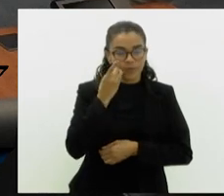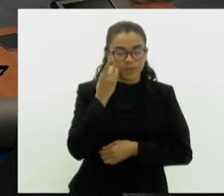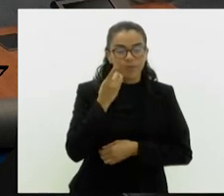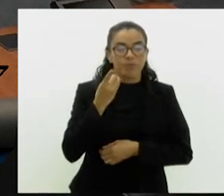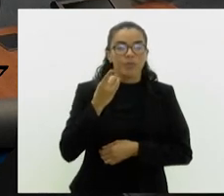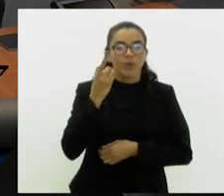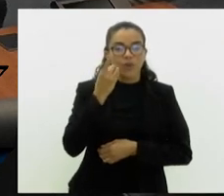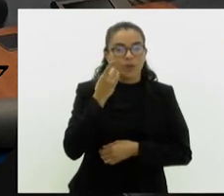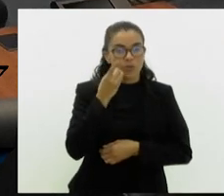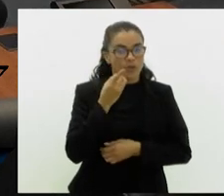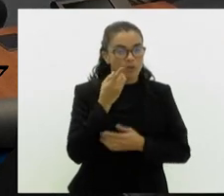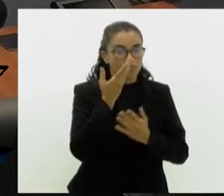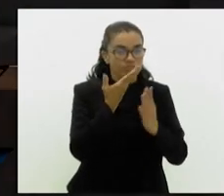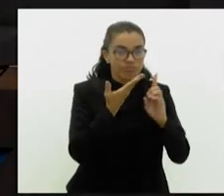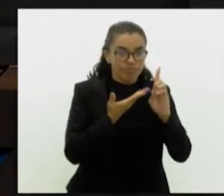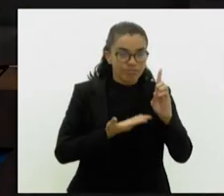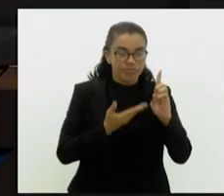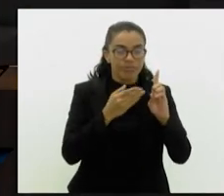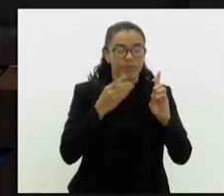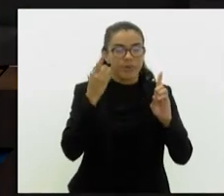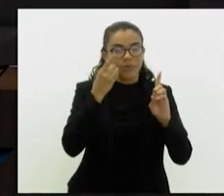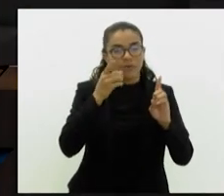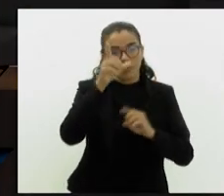Nobre deputado Luís